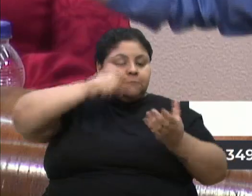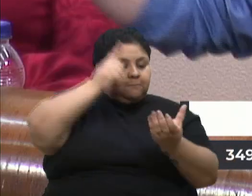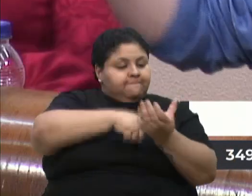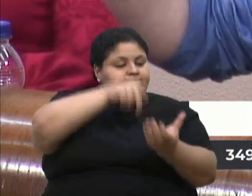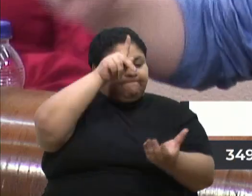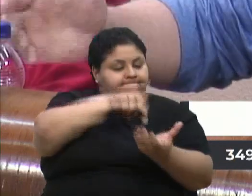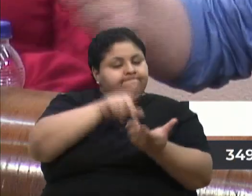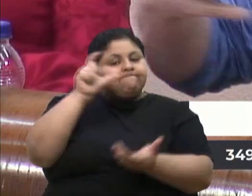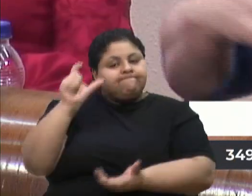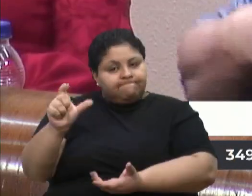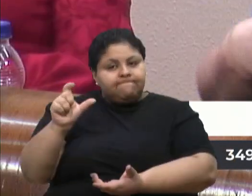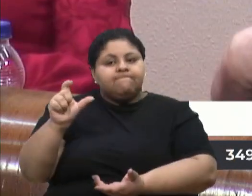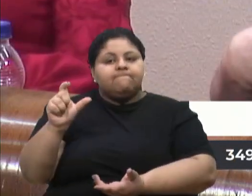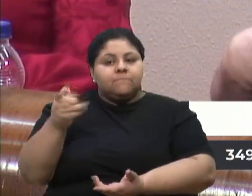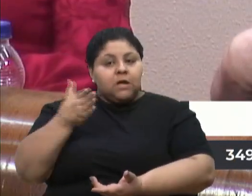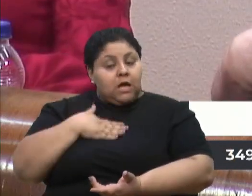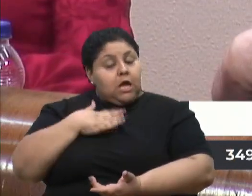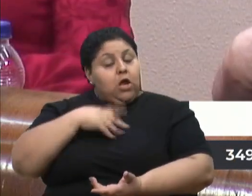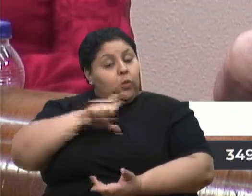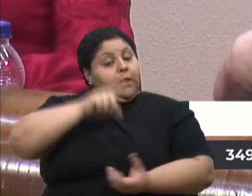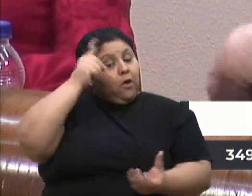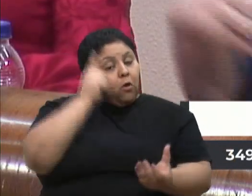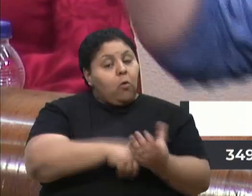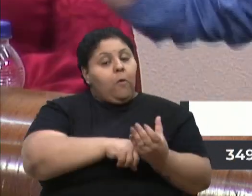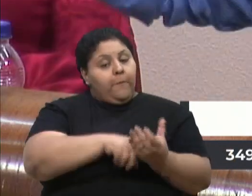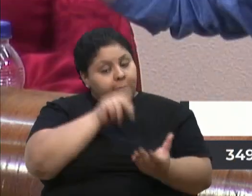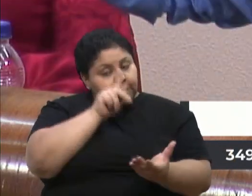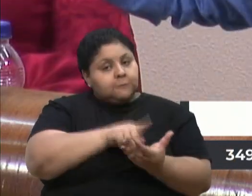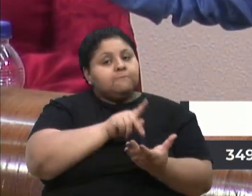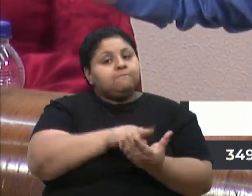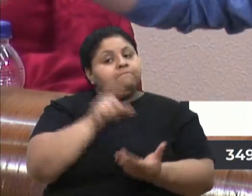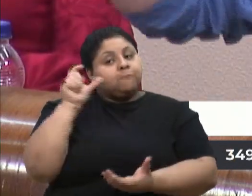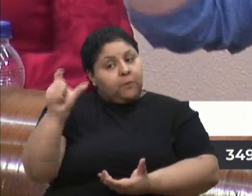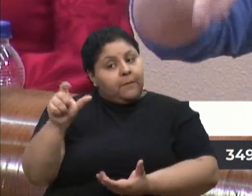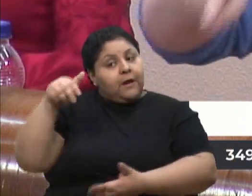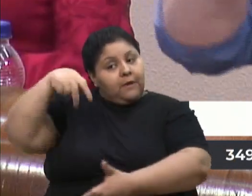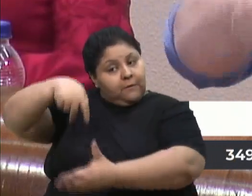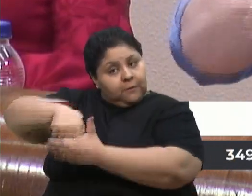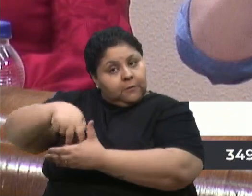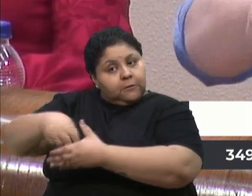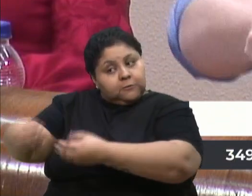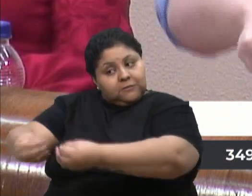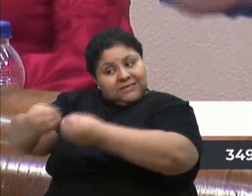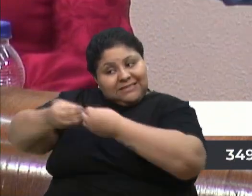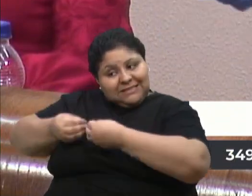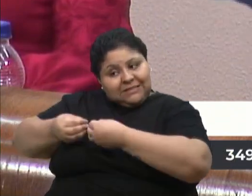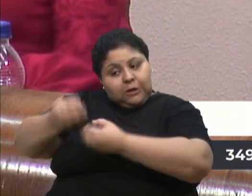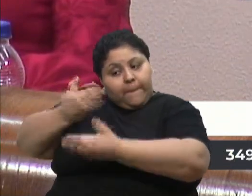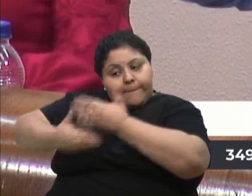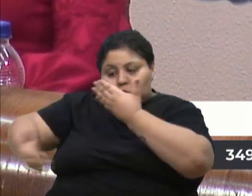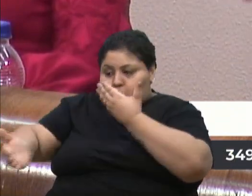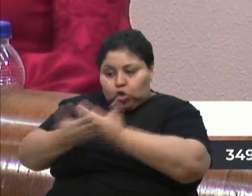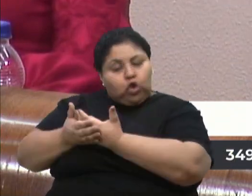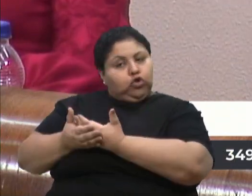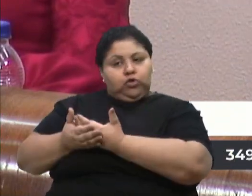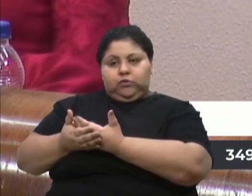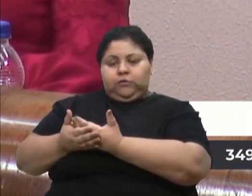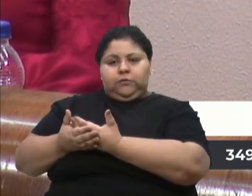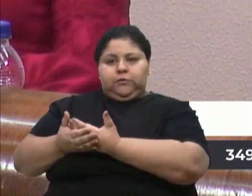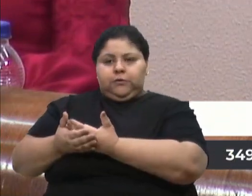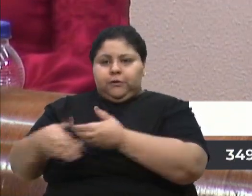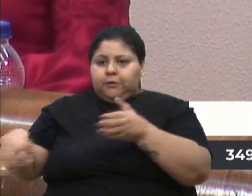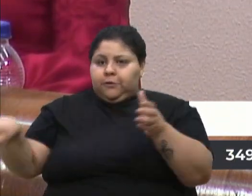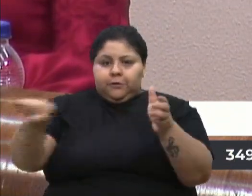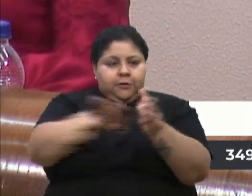com a palavra ali. Eu tenho compromisso com a verdade e com a palavra ali. Recebo todo mundo, se quiser vir a